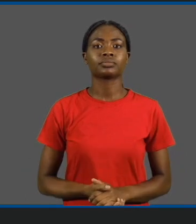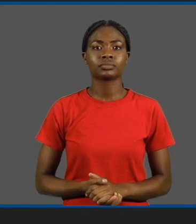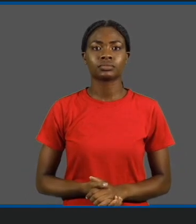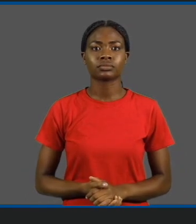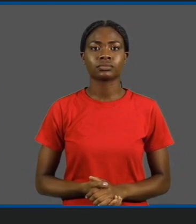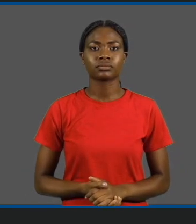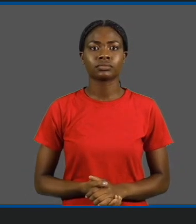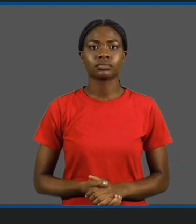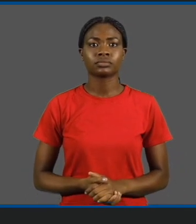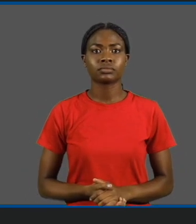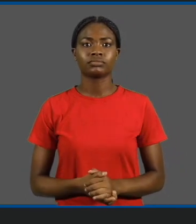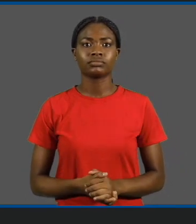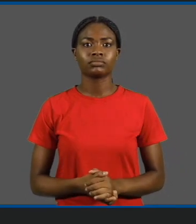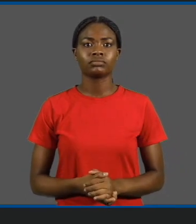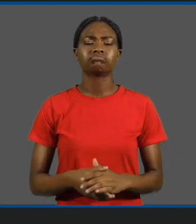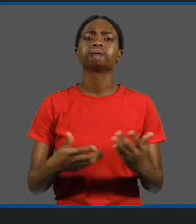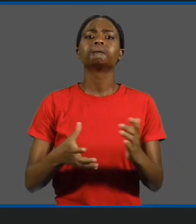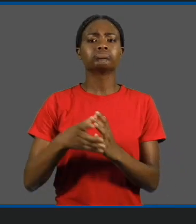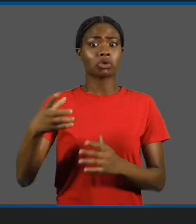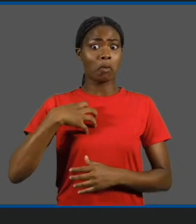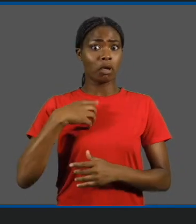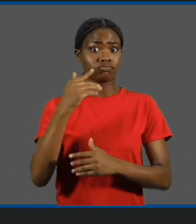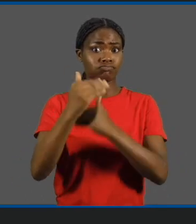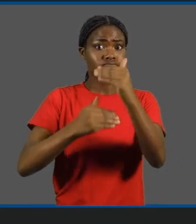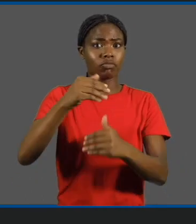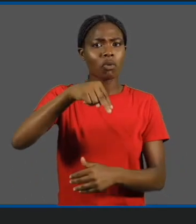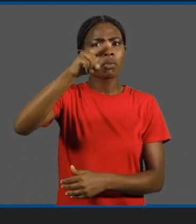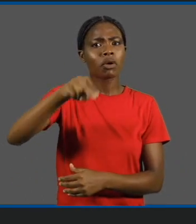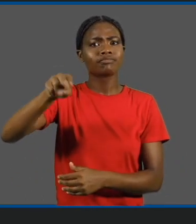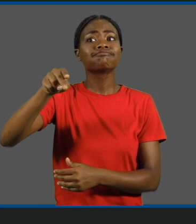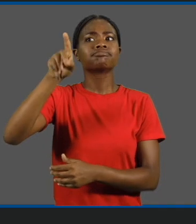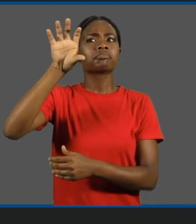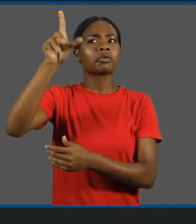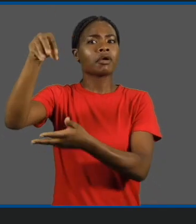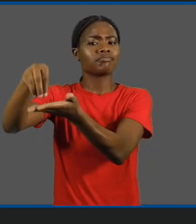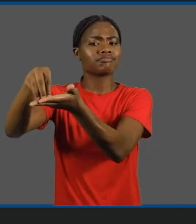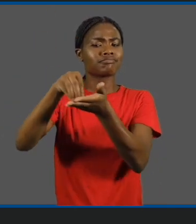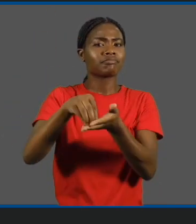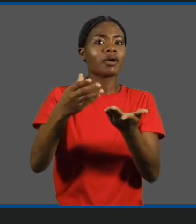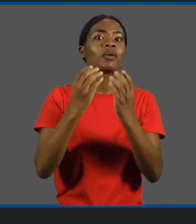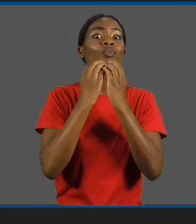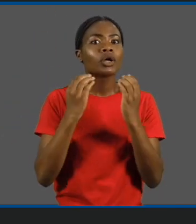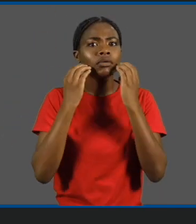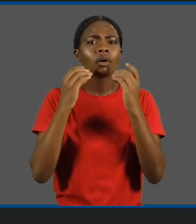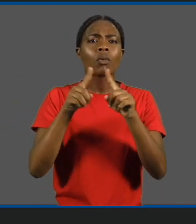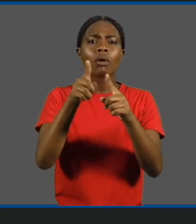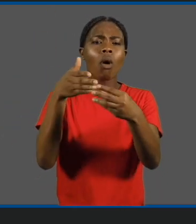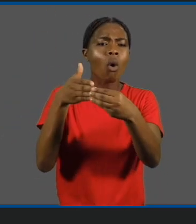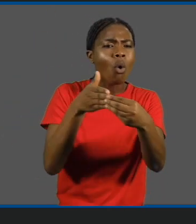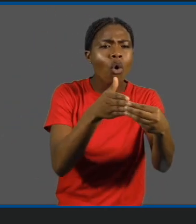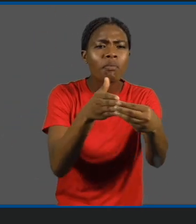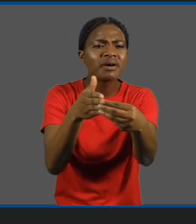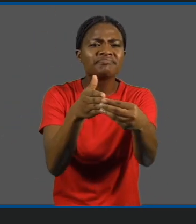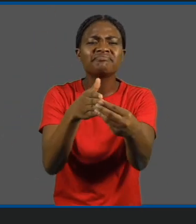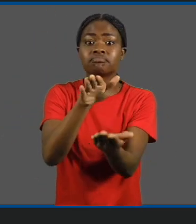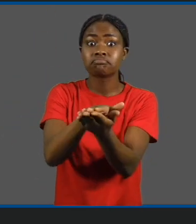dólares. O ministro do Desenvolvimento norueguês, de visita a Moçambique, deslocou-se à cidade da Beira para de perto acompanhar